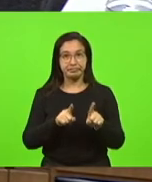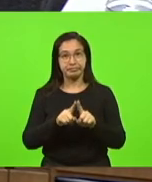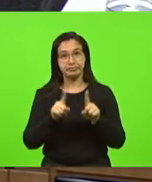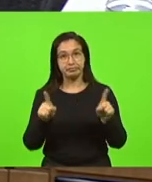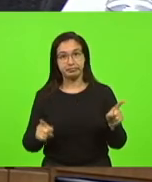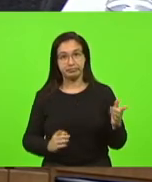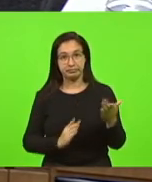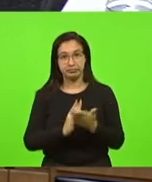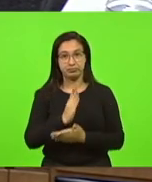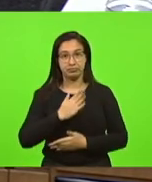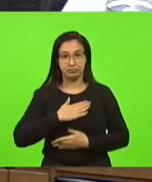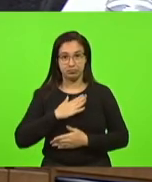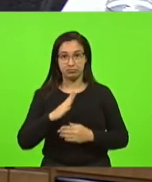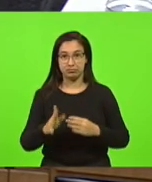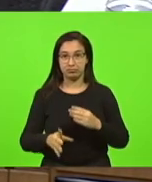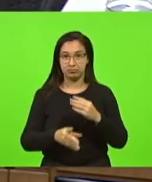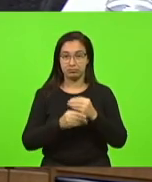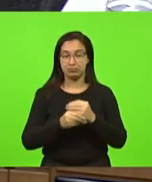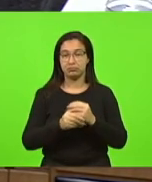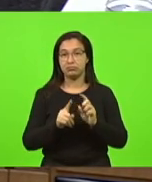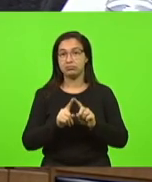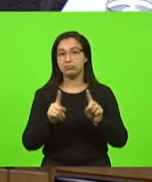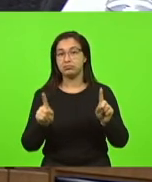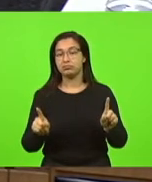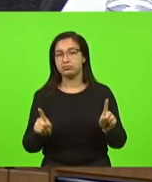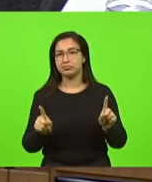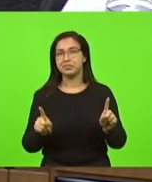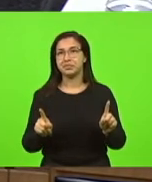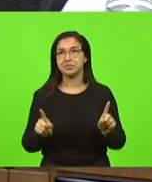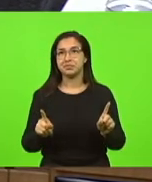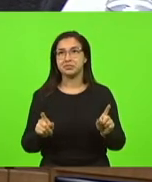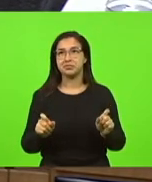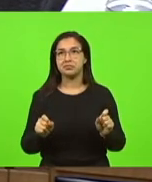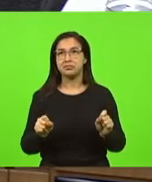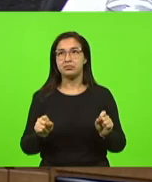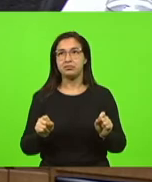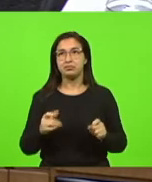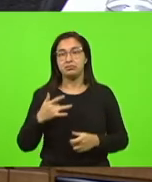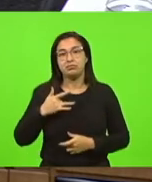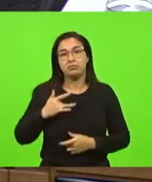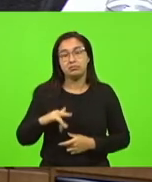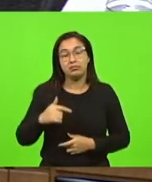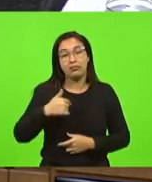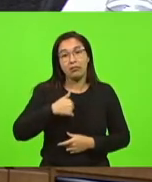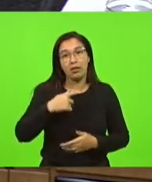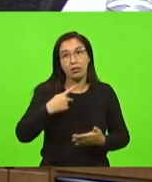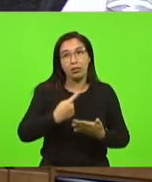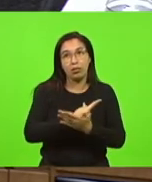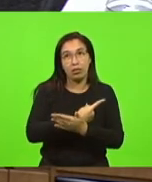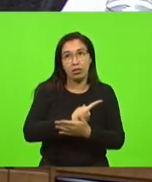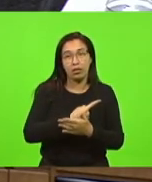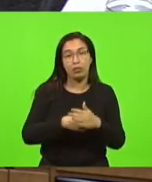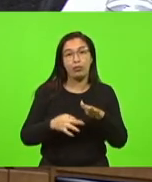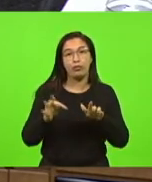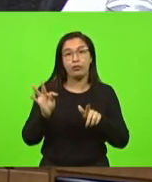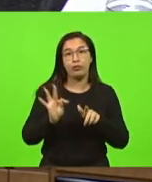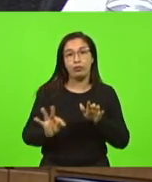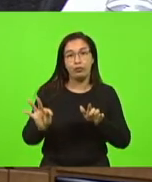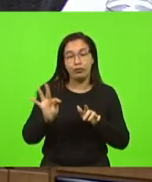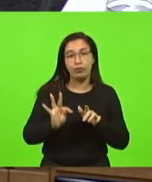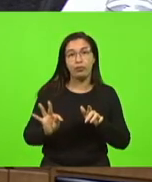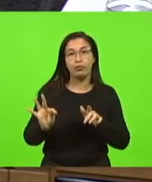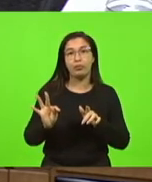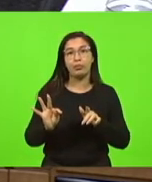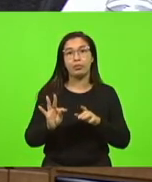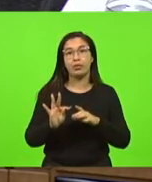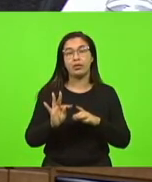que eu apresentei. No entanto, senhor presidente, senhores deputados, infelizmente eu cometi um erro formal na feitura da